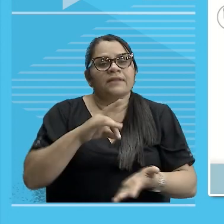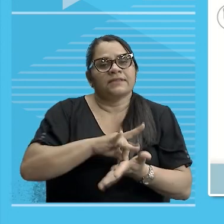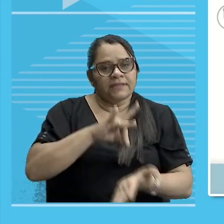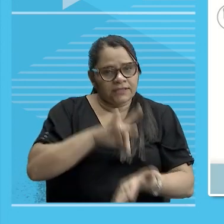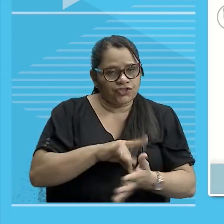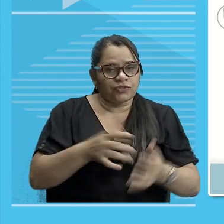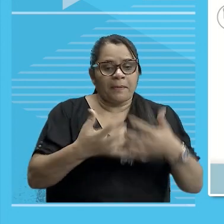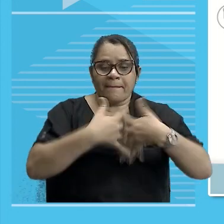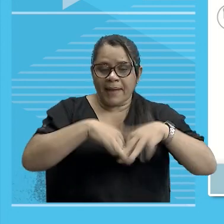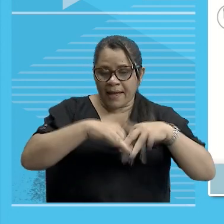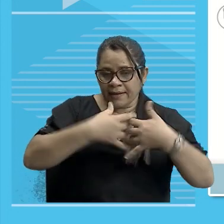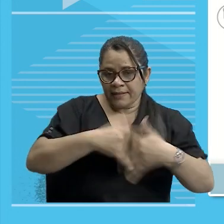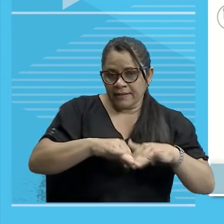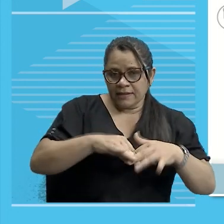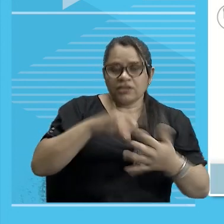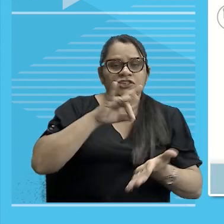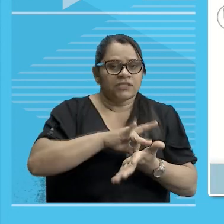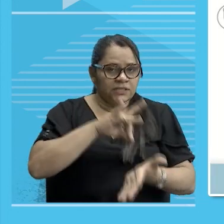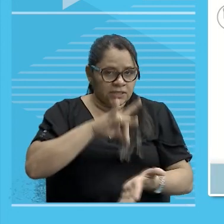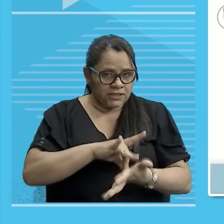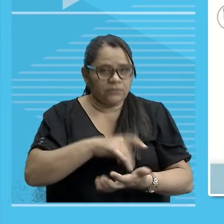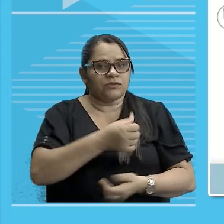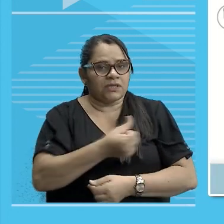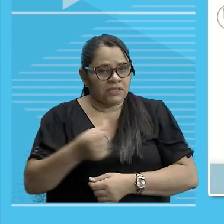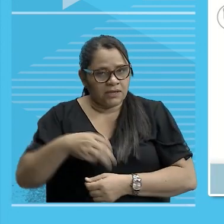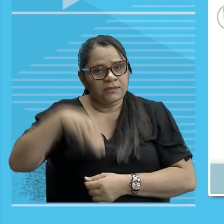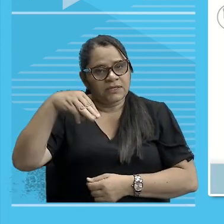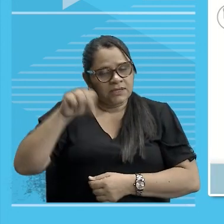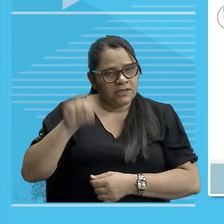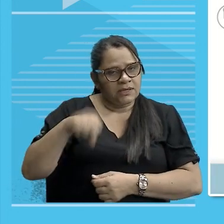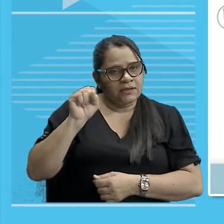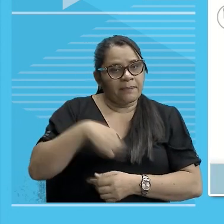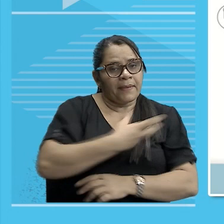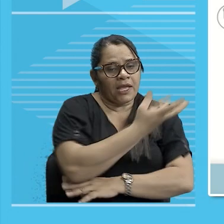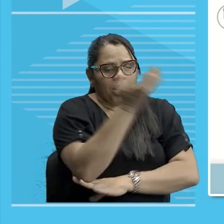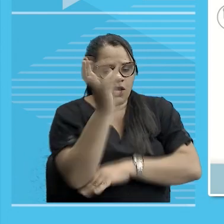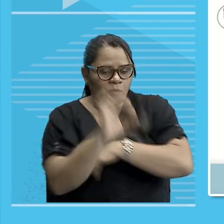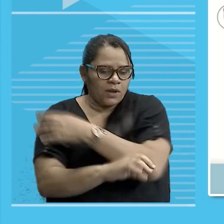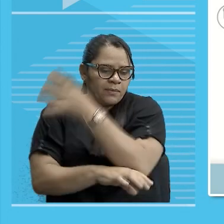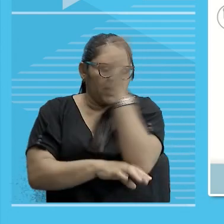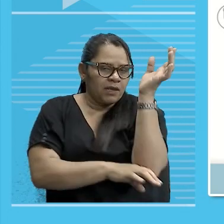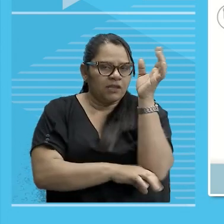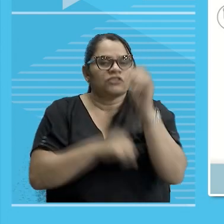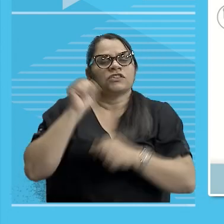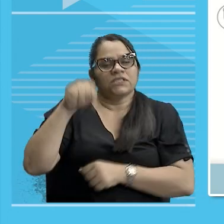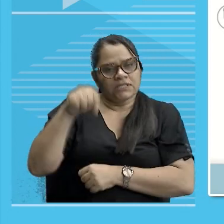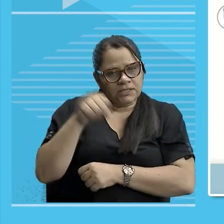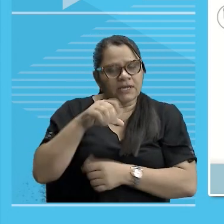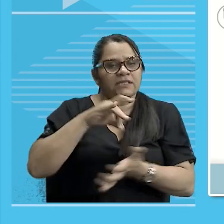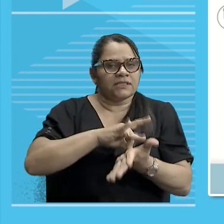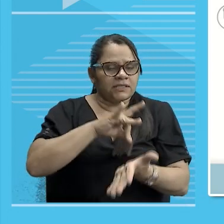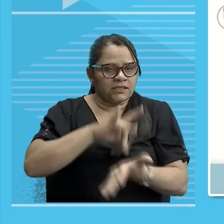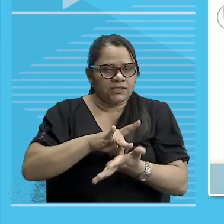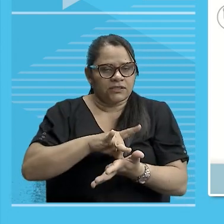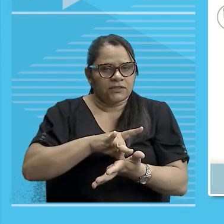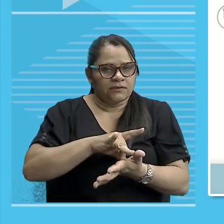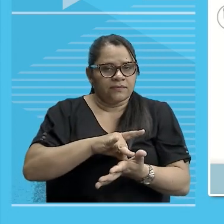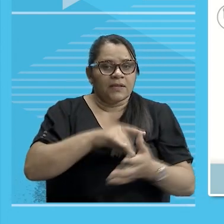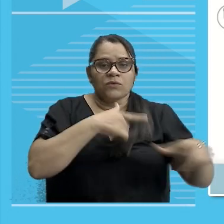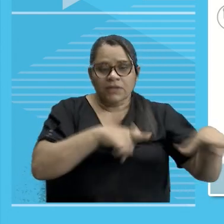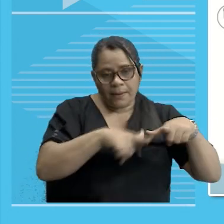existe não sei se meio ambiente existe mão de obra existe e